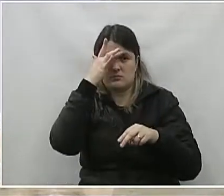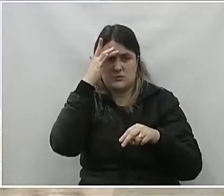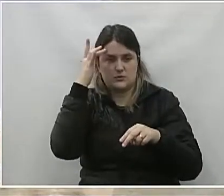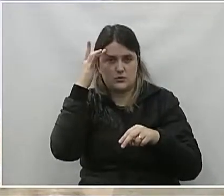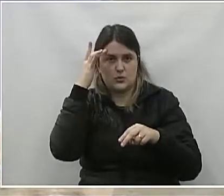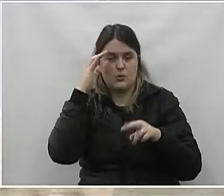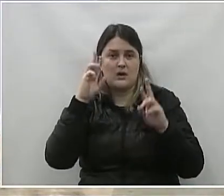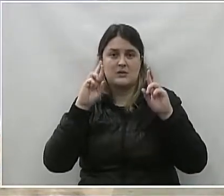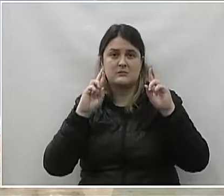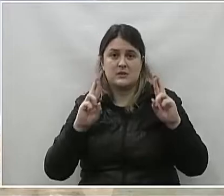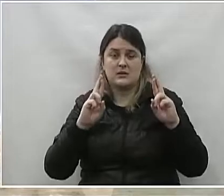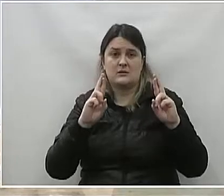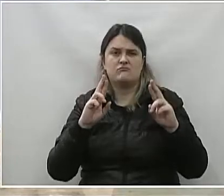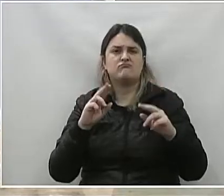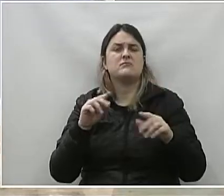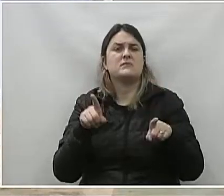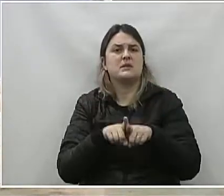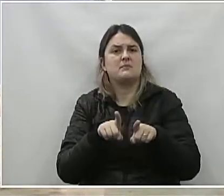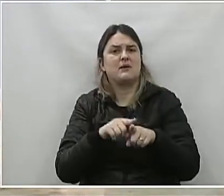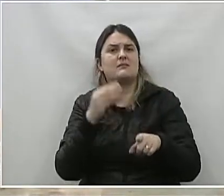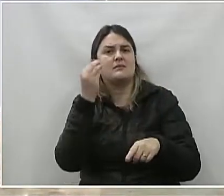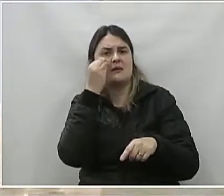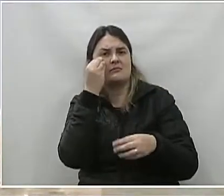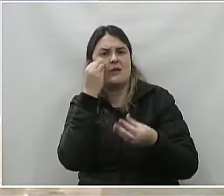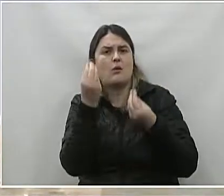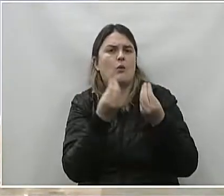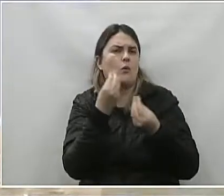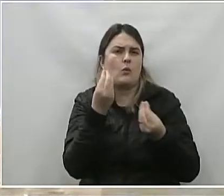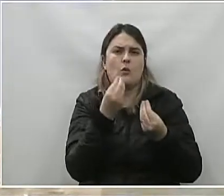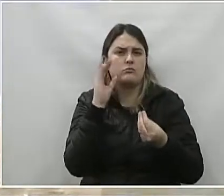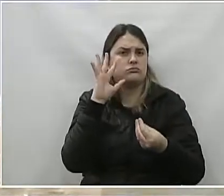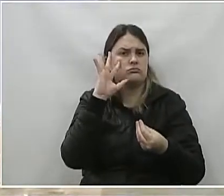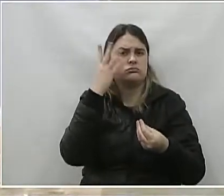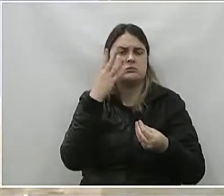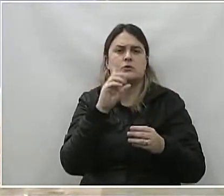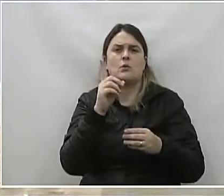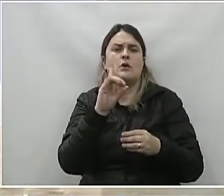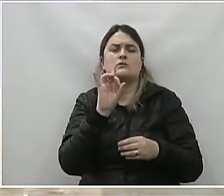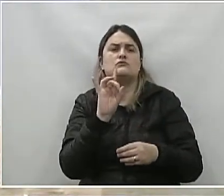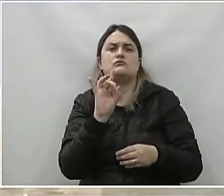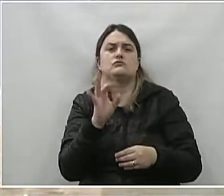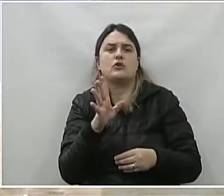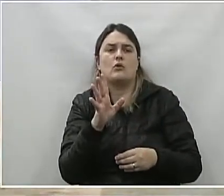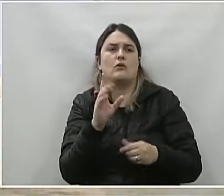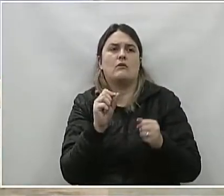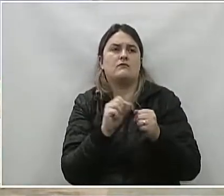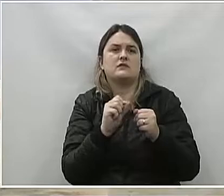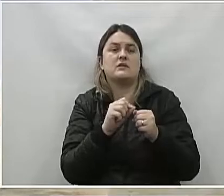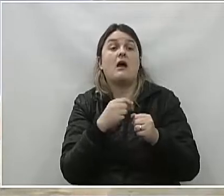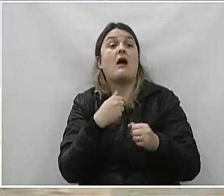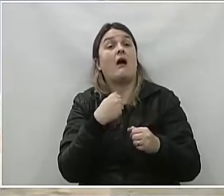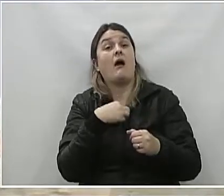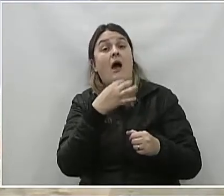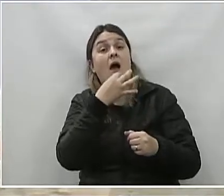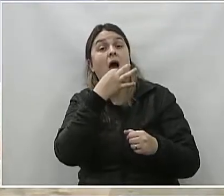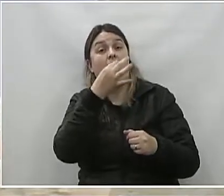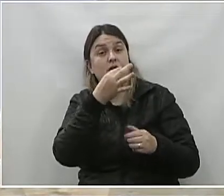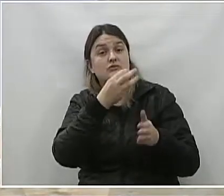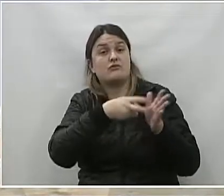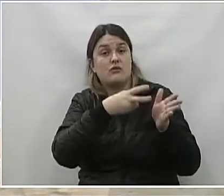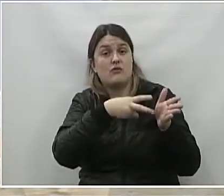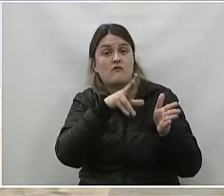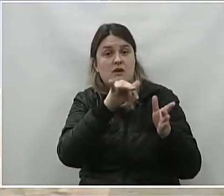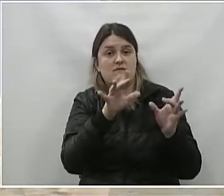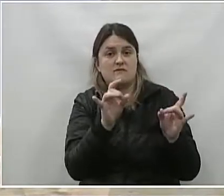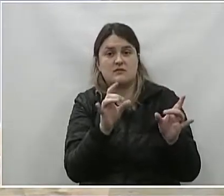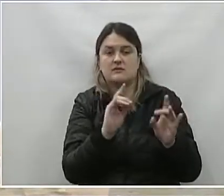de respeito e, acima de tudo, tentar achar alguma solução. Agora, não é simplesmente a gente achar que o ferroviário amanhã está